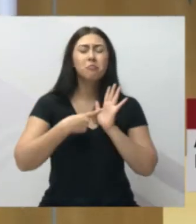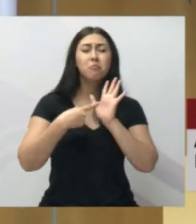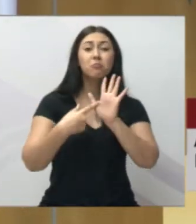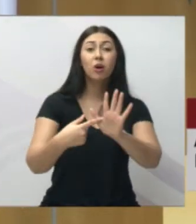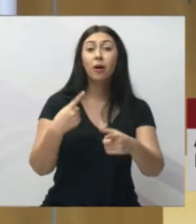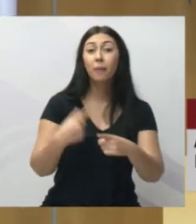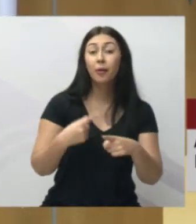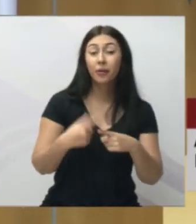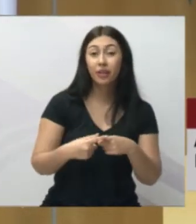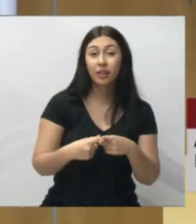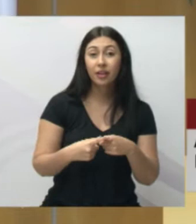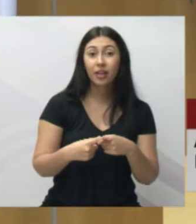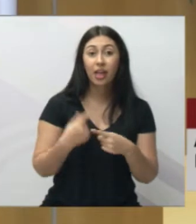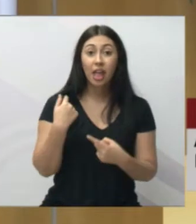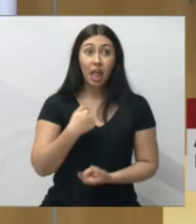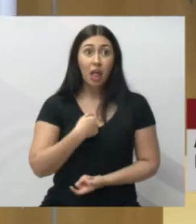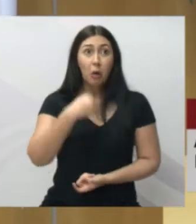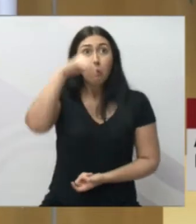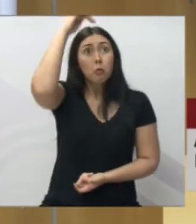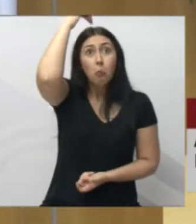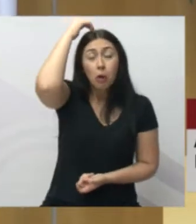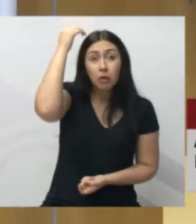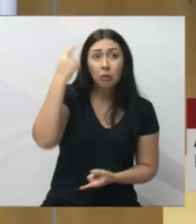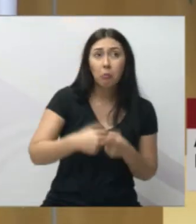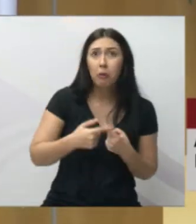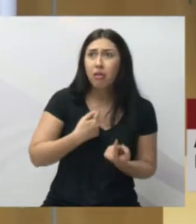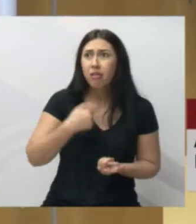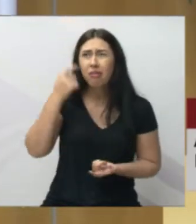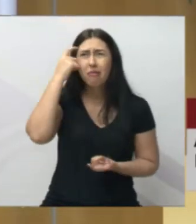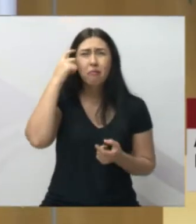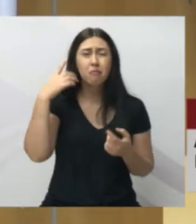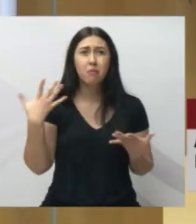gente não pode ser condenado por aquilo que pensa e aquilo que defende.